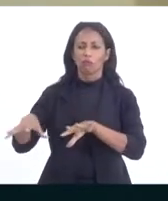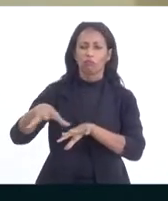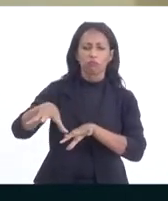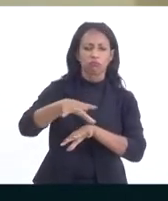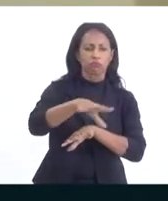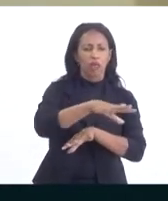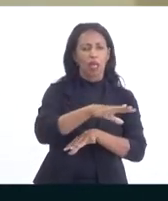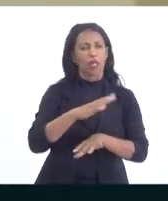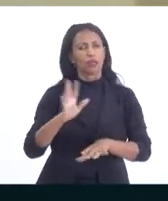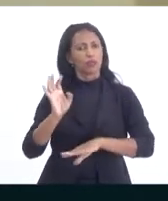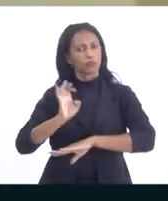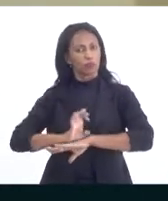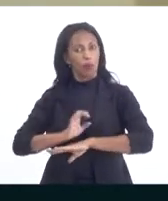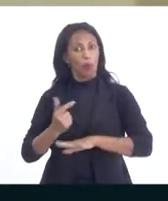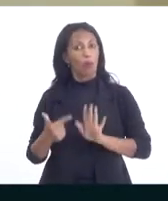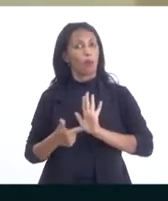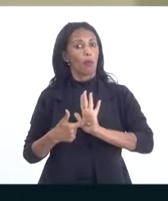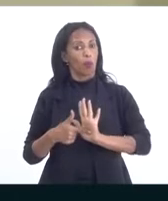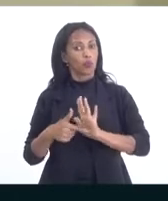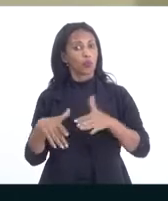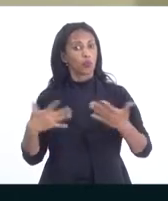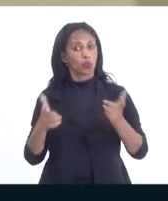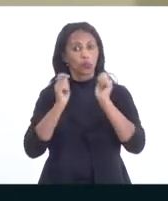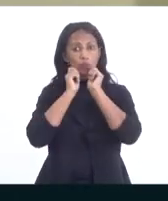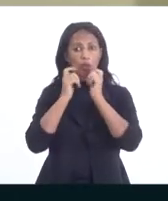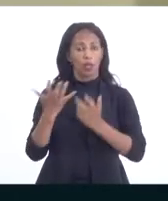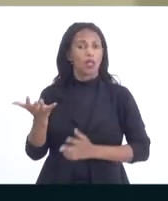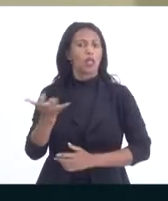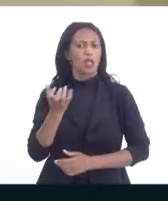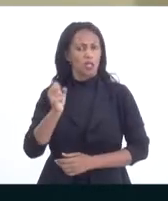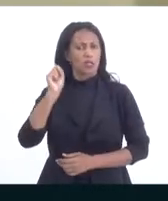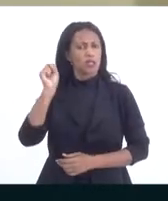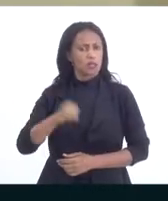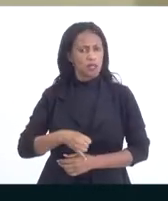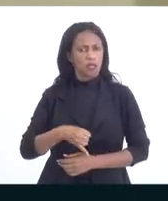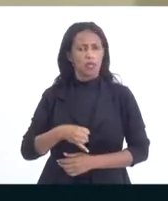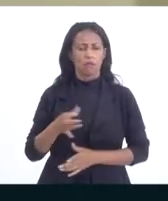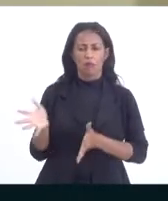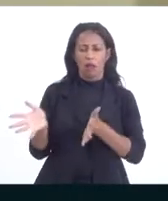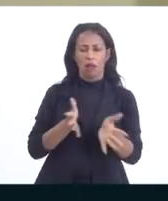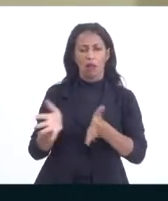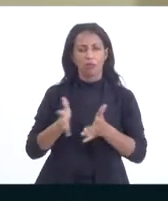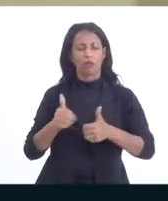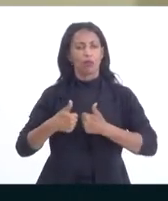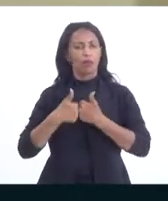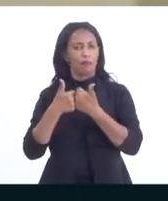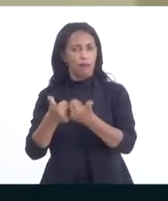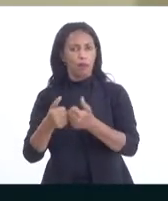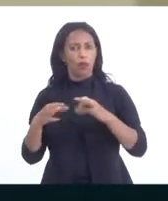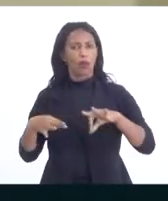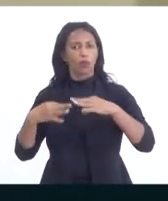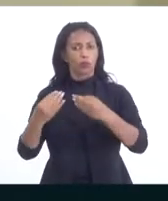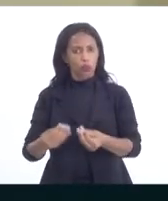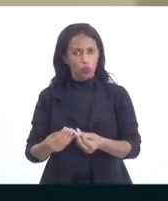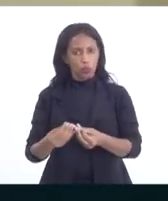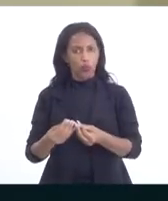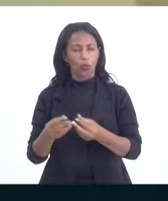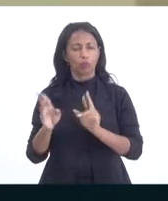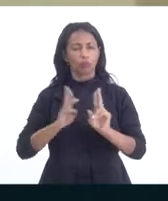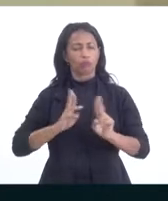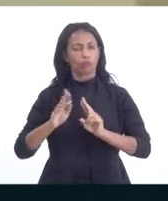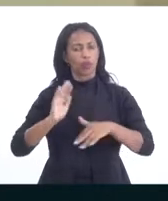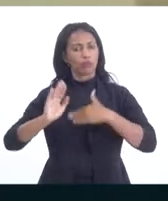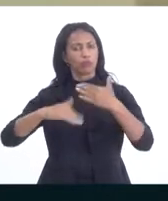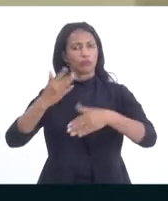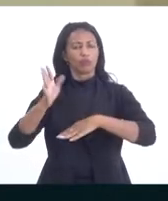dessas regiões no estado, mostra o quanto a LERJ quer sim pensar e articular melhor toda a questão relacionada ao desenvolvimento